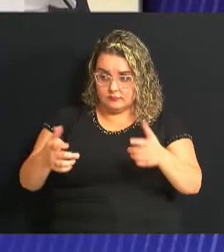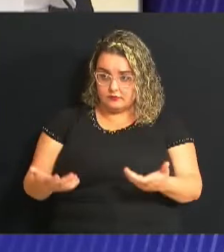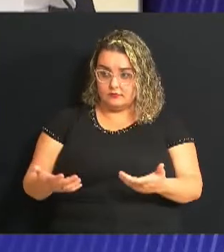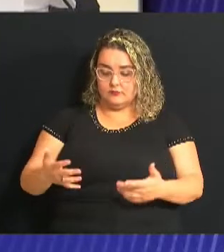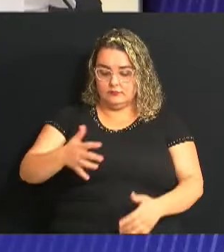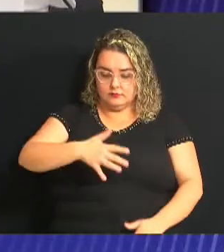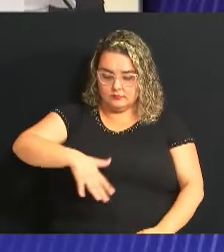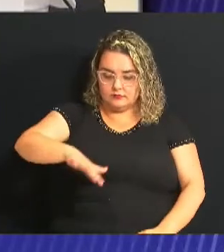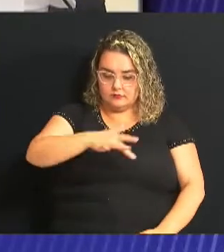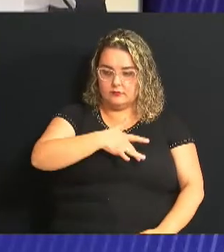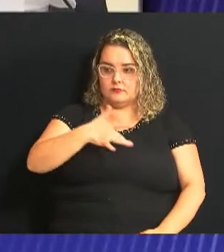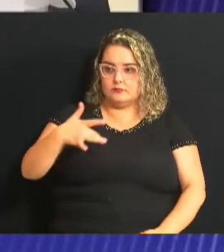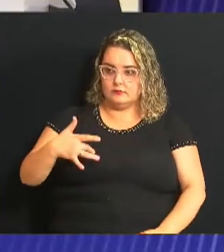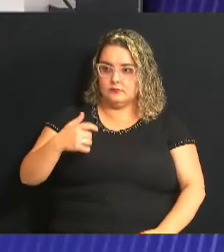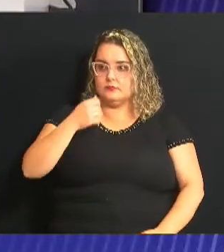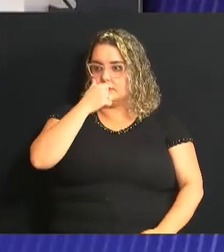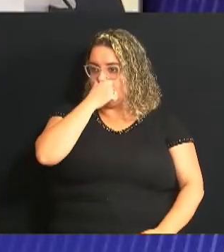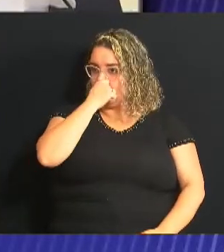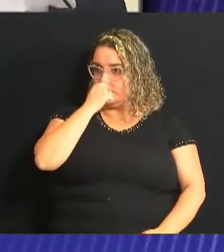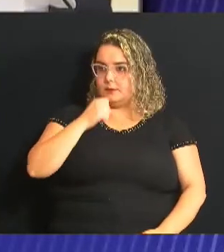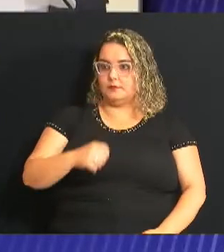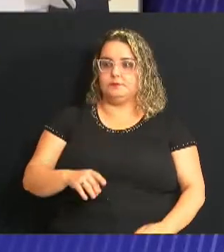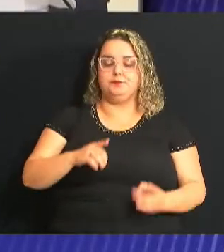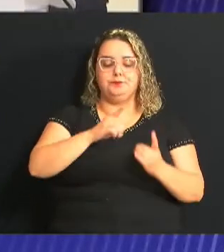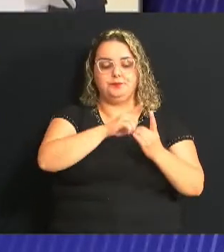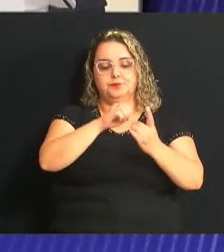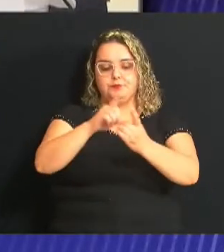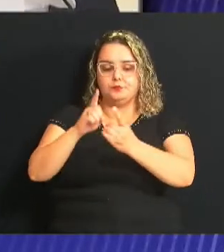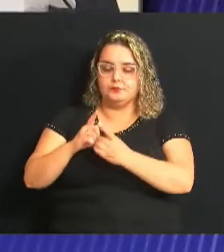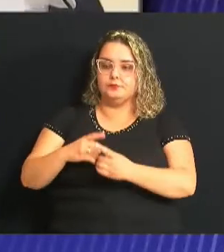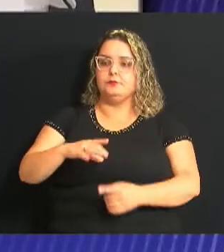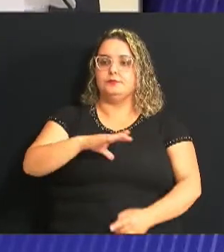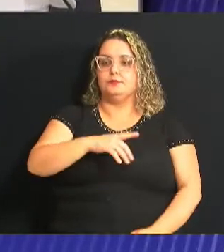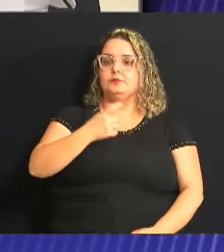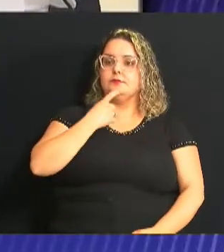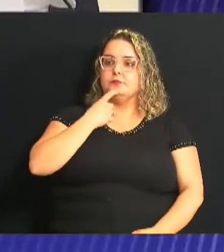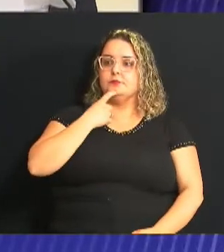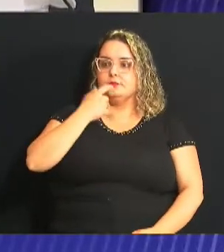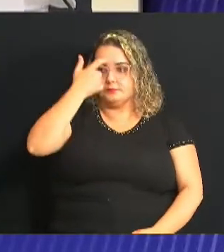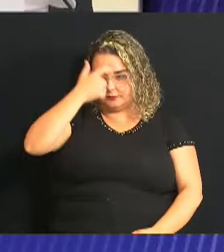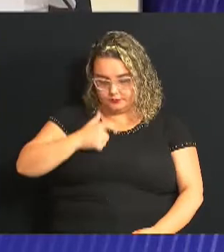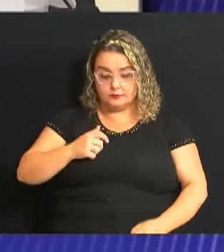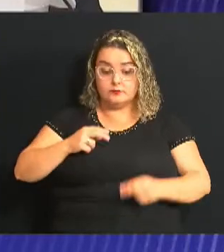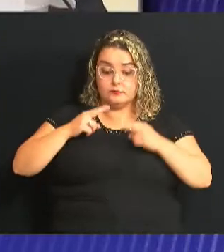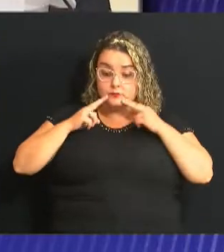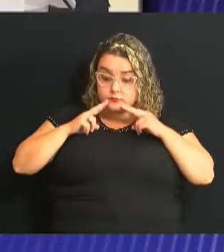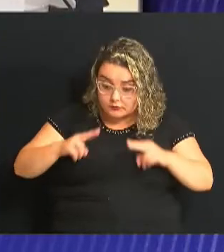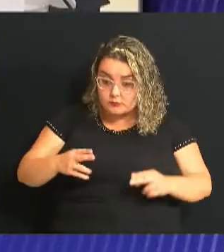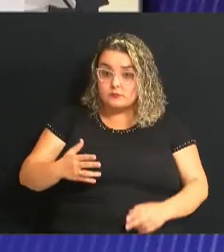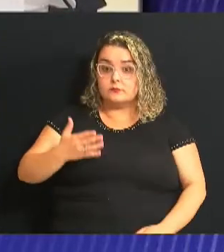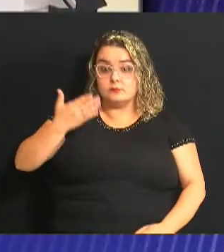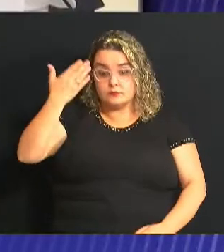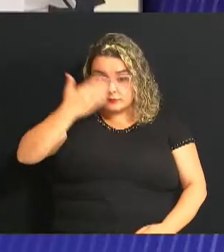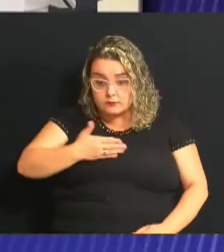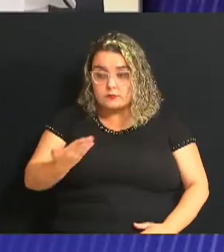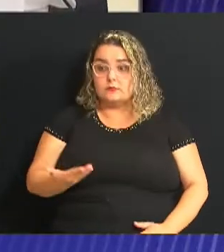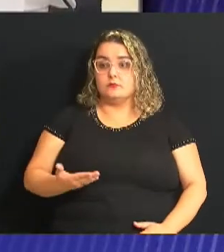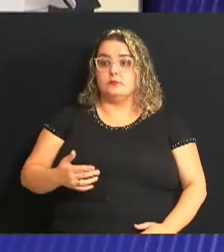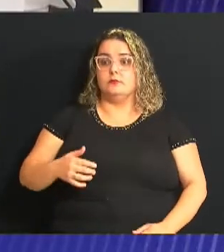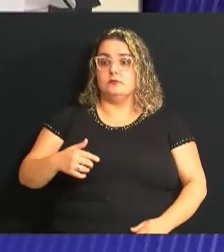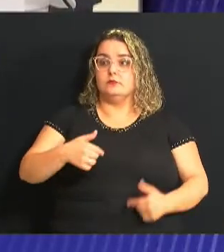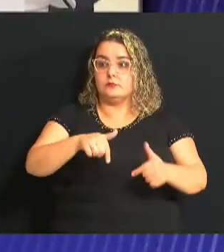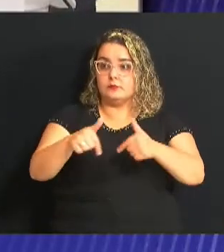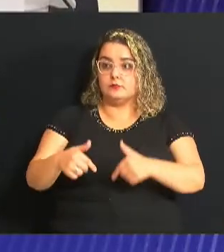área da saúde, de atenderem a cidade de Campinas, eu sou uma testemunha do trabalho deles. Eu sou